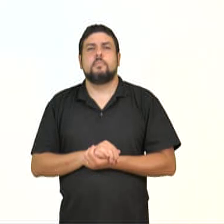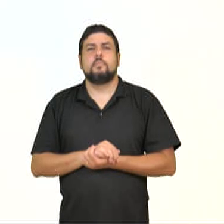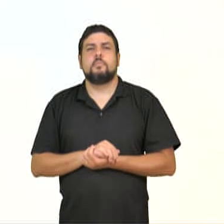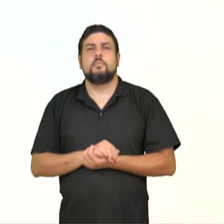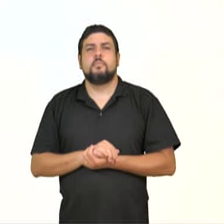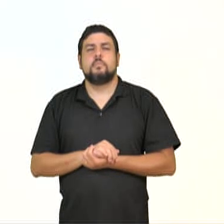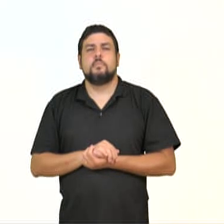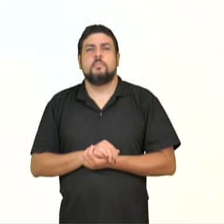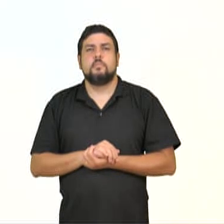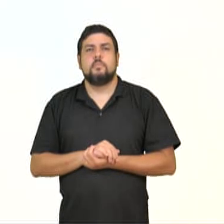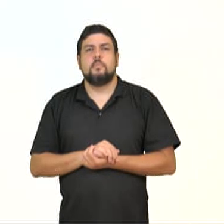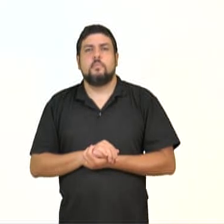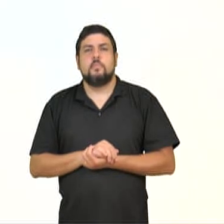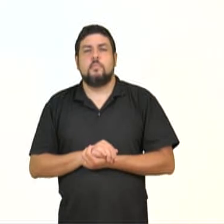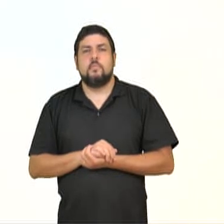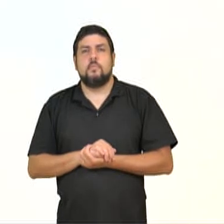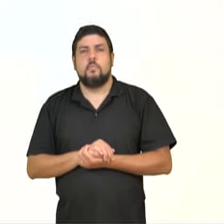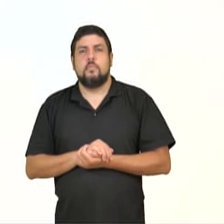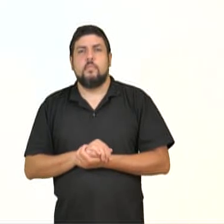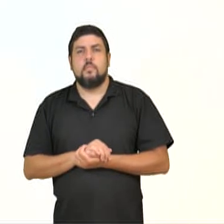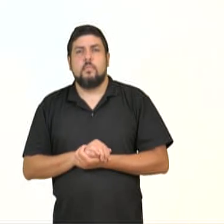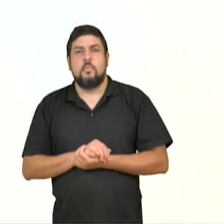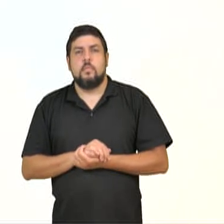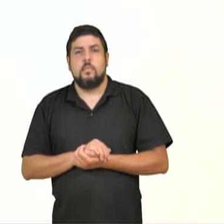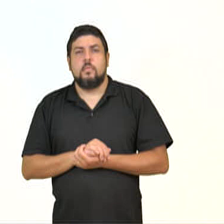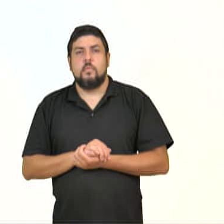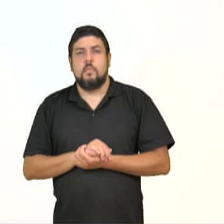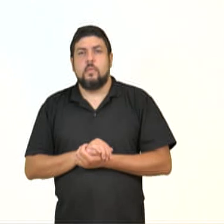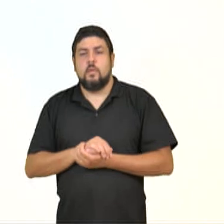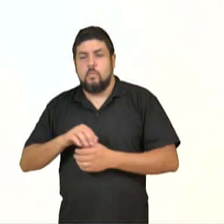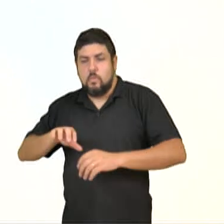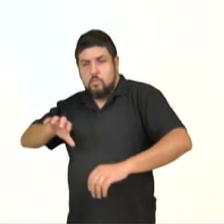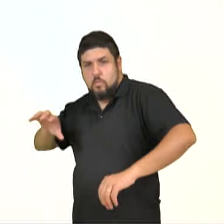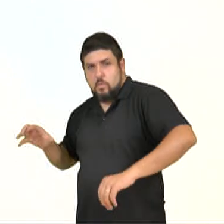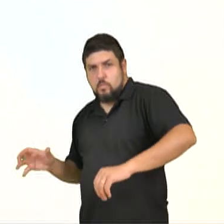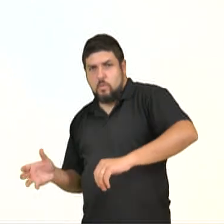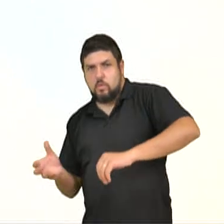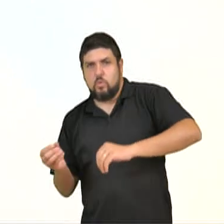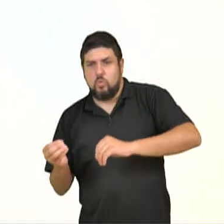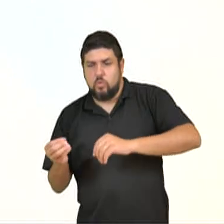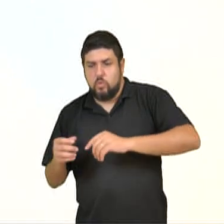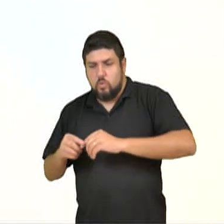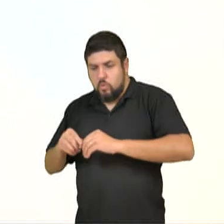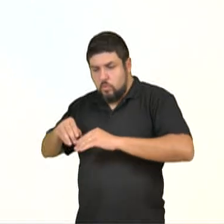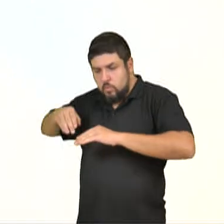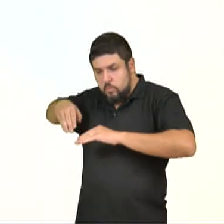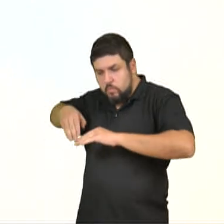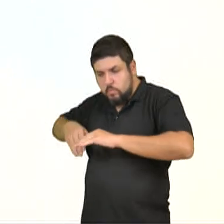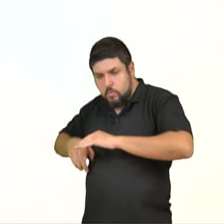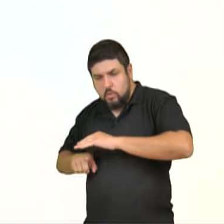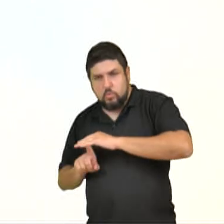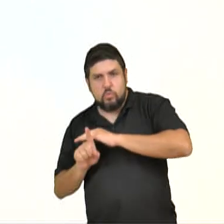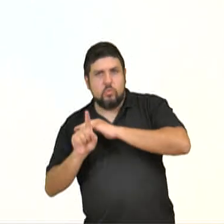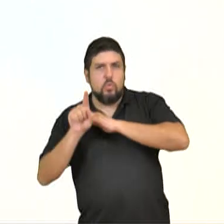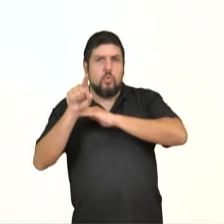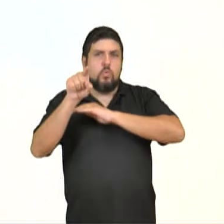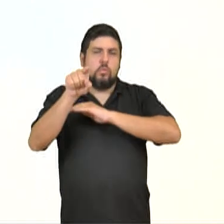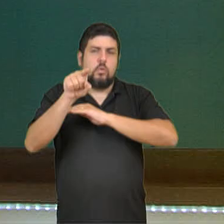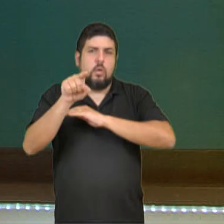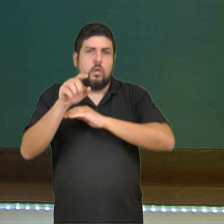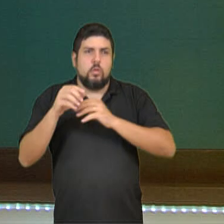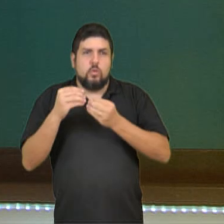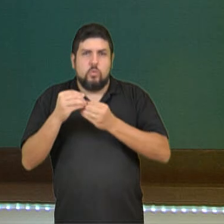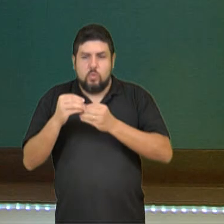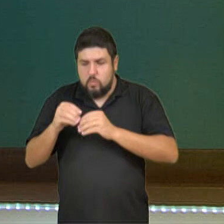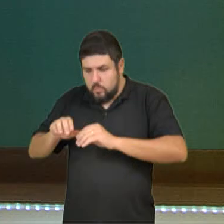O arremesso, ele deve ser feito com um movimento de braço de baixo para cima. Então, como a gente comentou no exercício, ele tem que ser